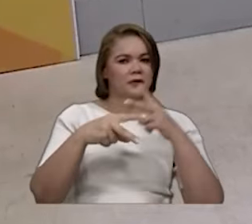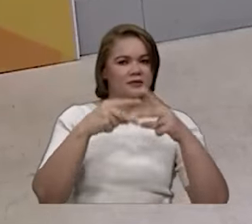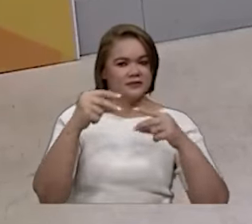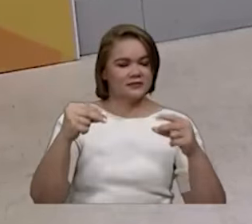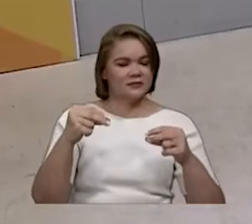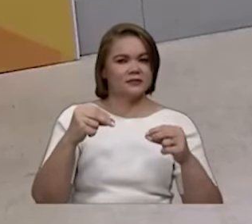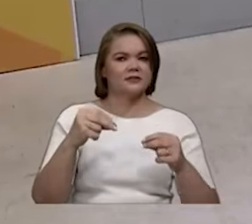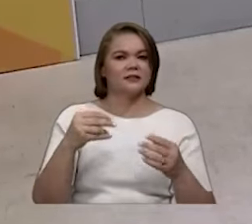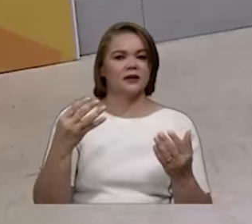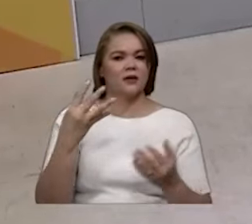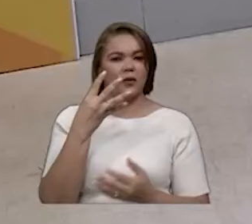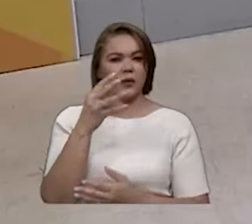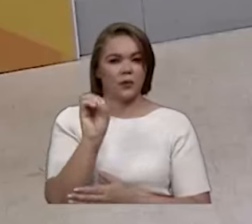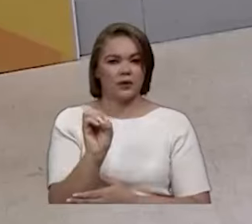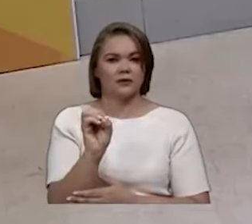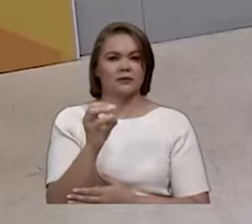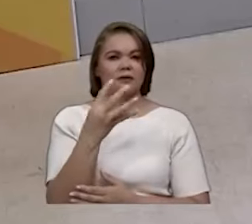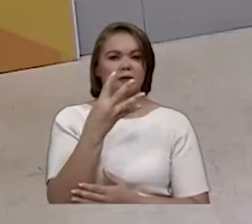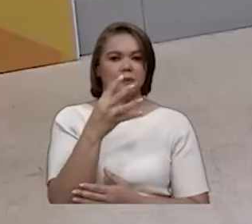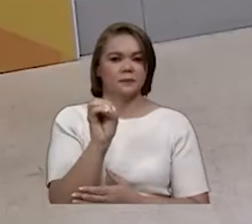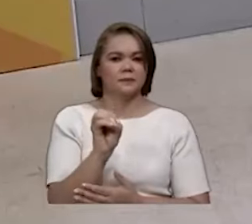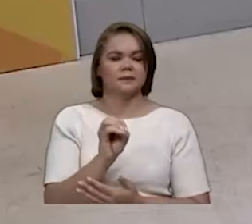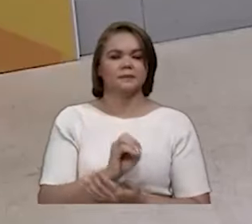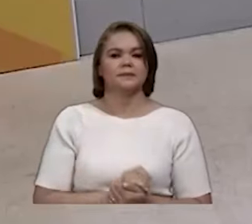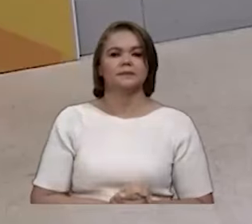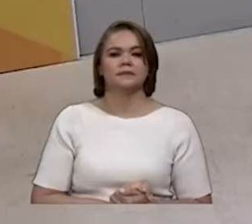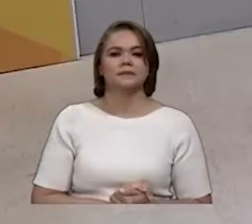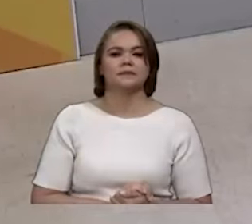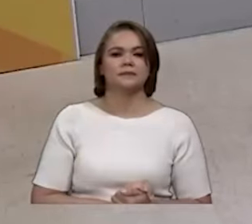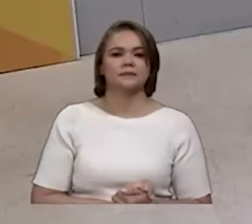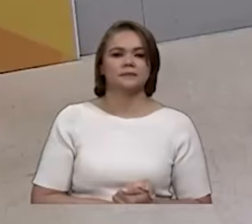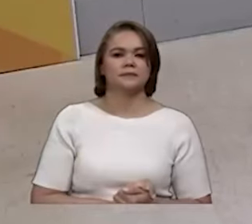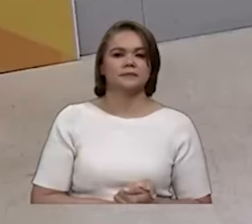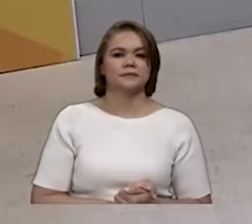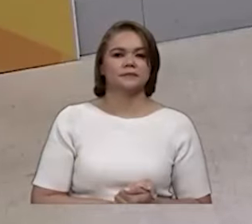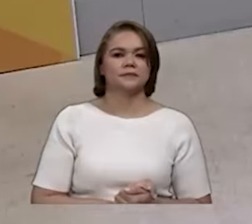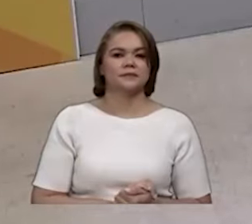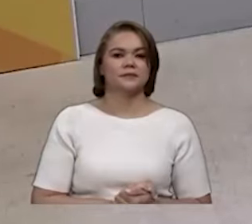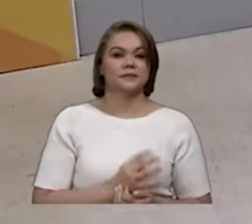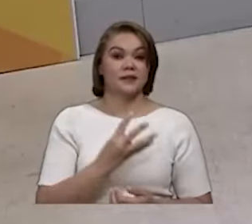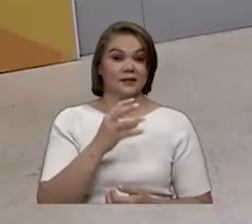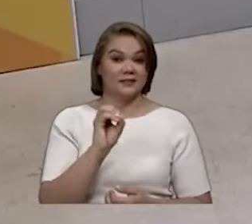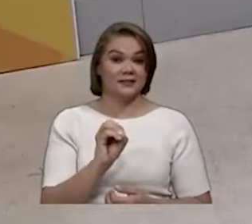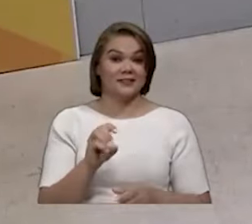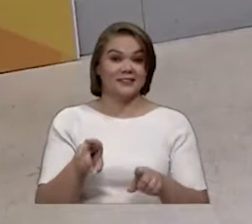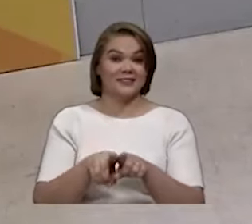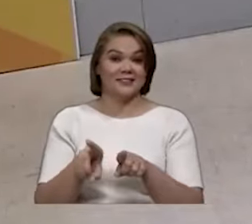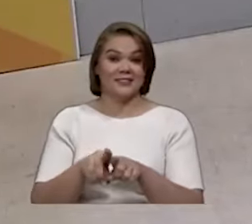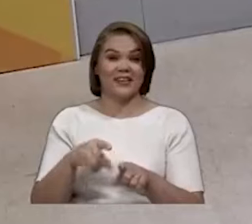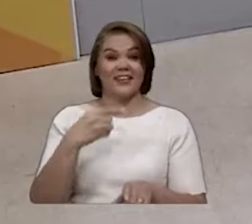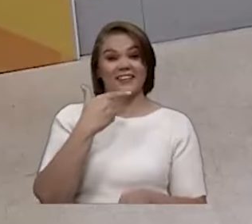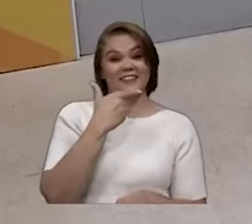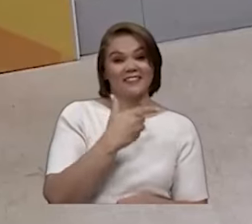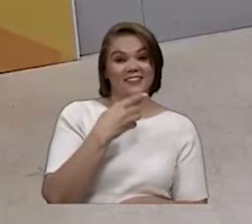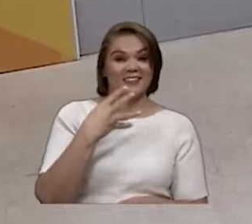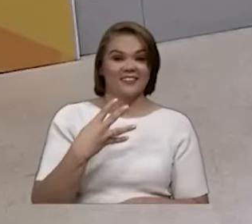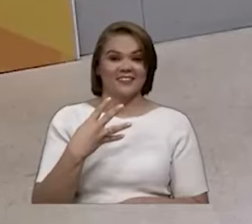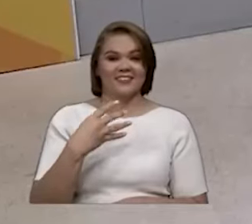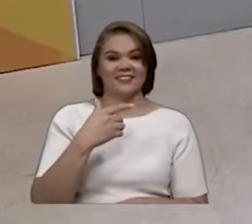você. 40 agora, marque 40. 40, sobe o 40, sobe também 24.